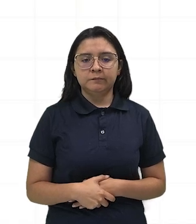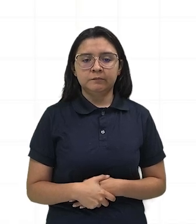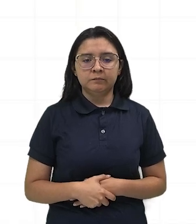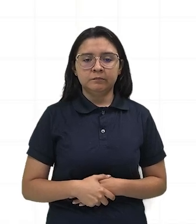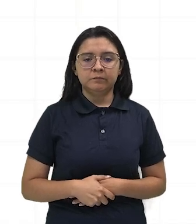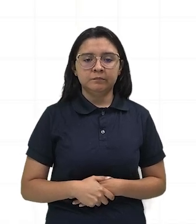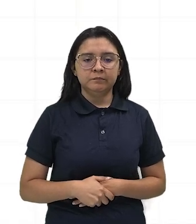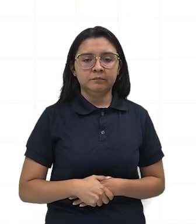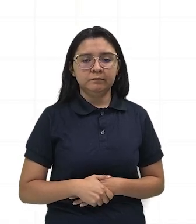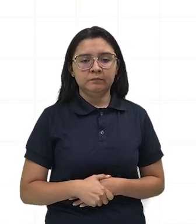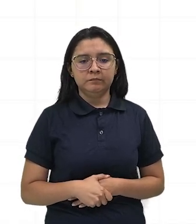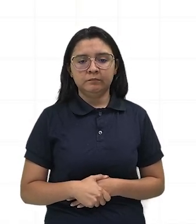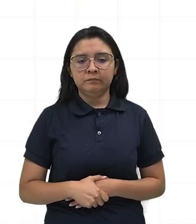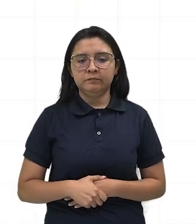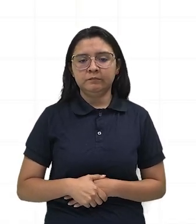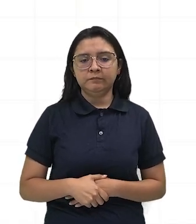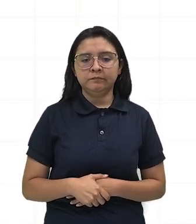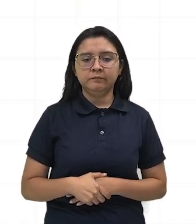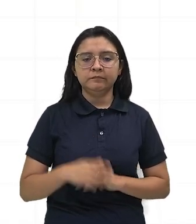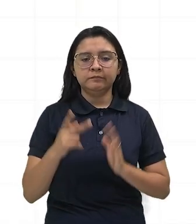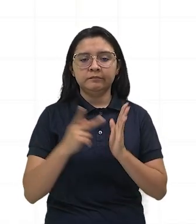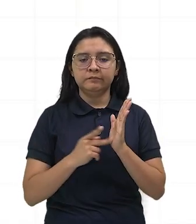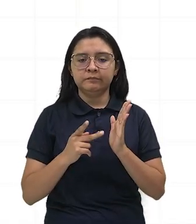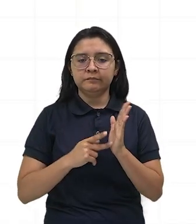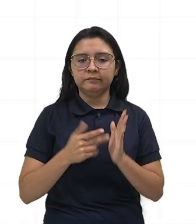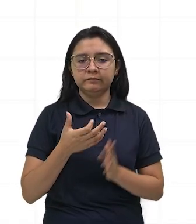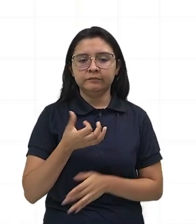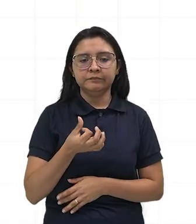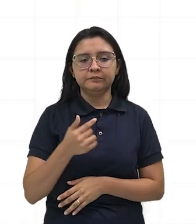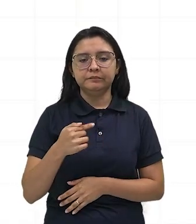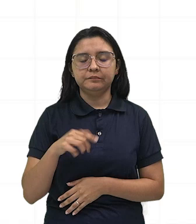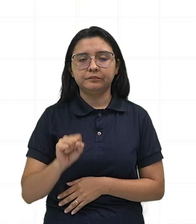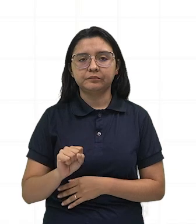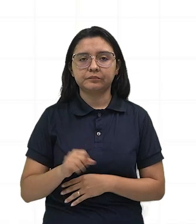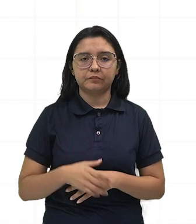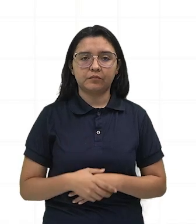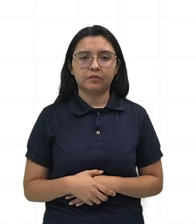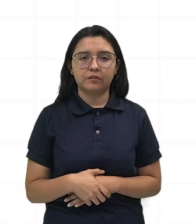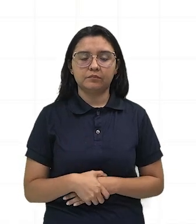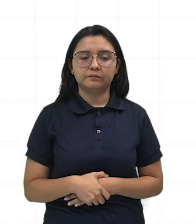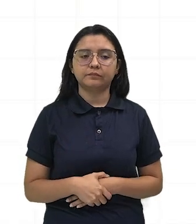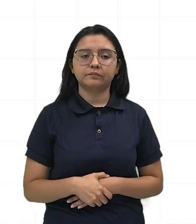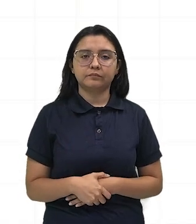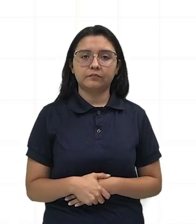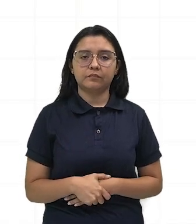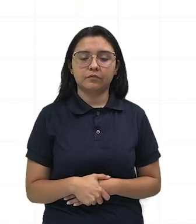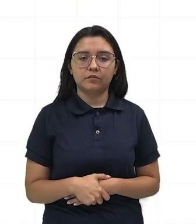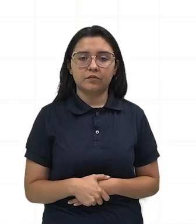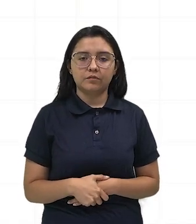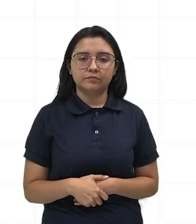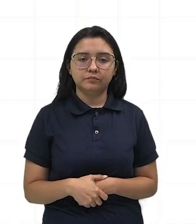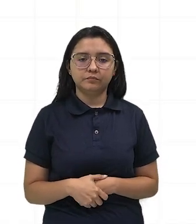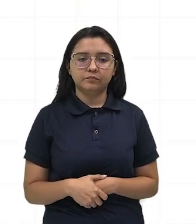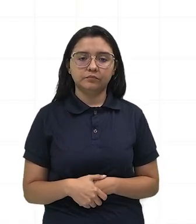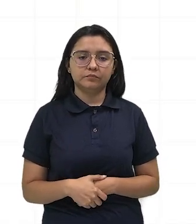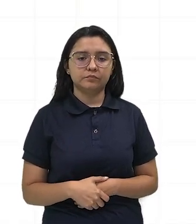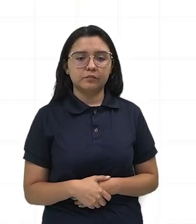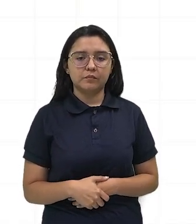Primeira nota 6, segunda nota 7, terceira nota fechando o trimestre, 8.